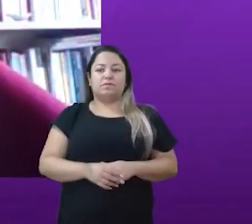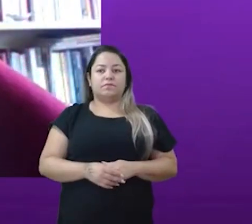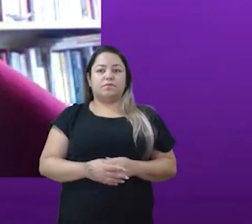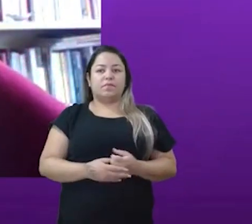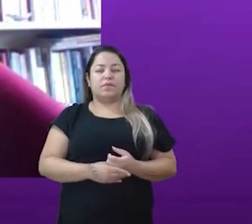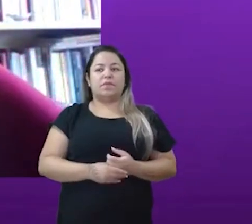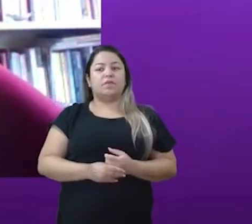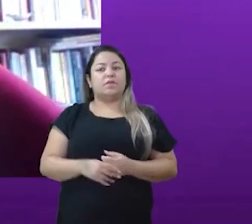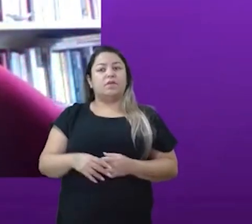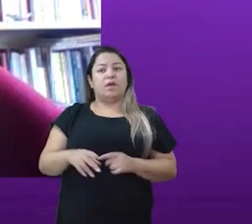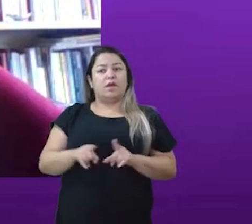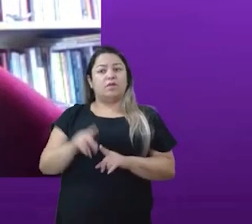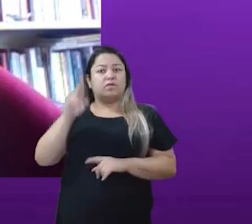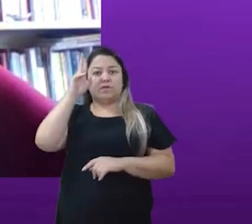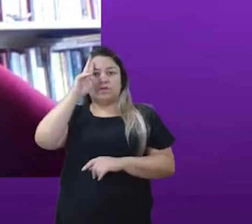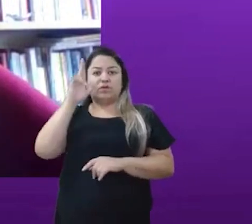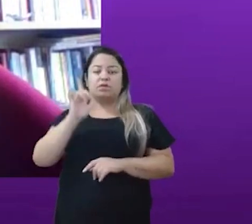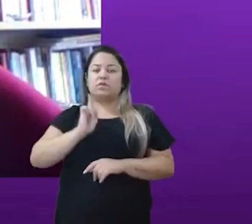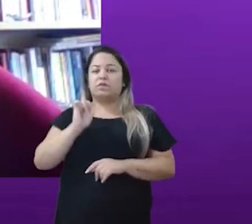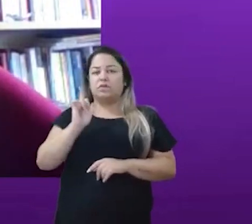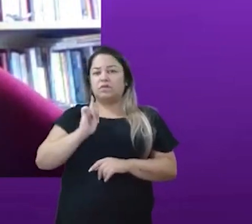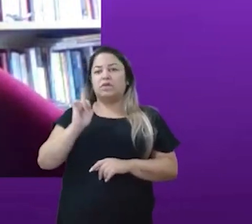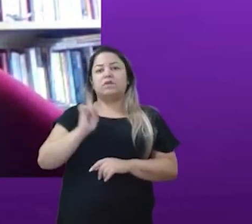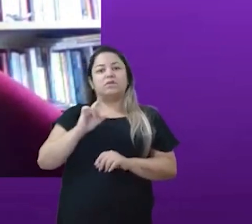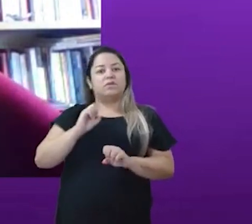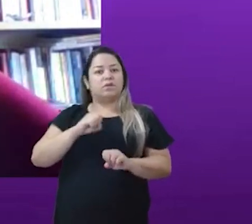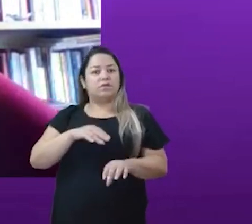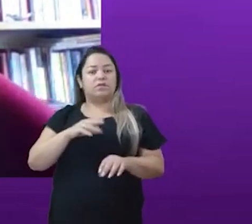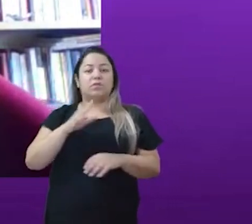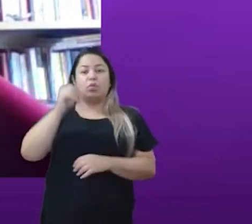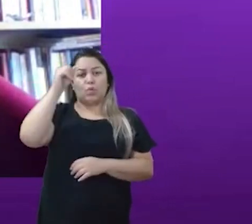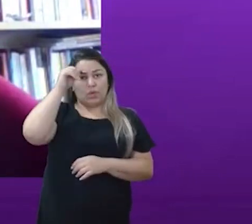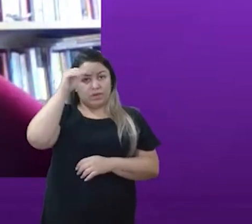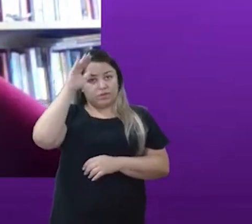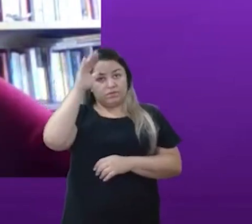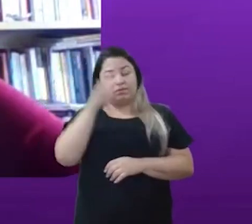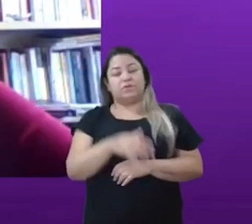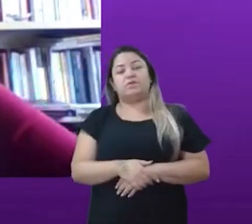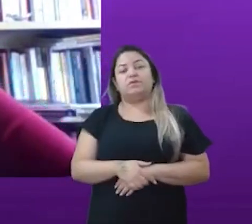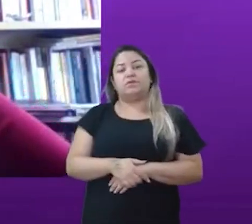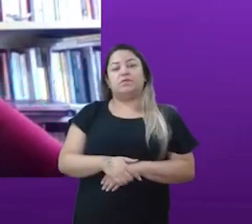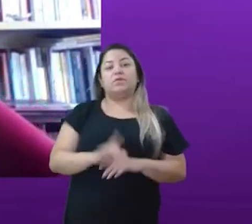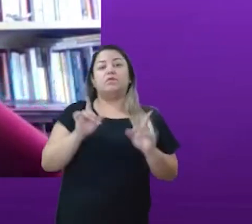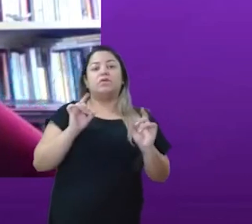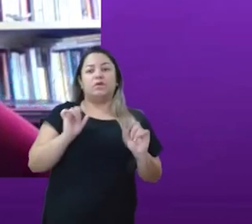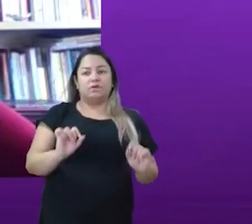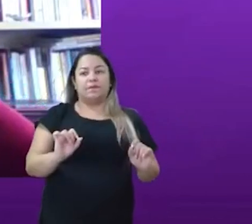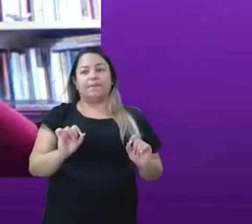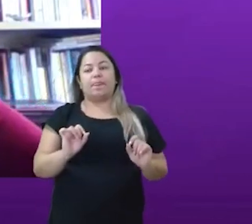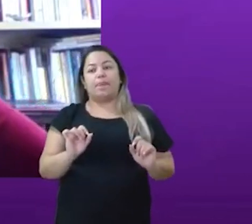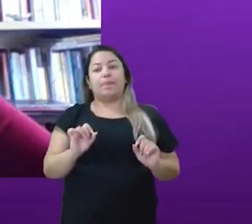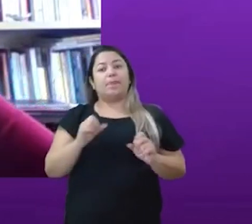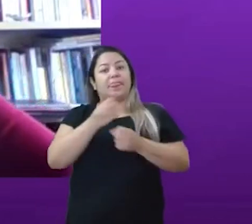que a história tenha nos dito e tenhamos conhecimento que